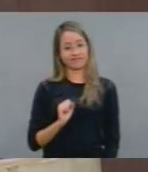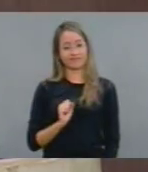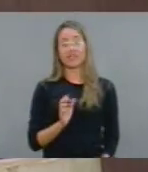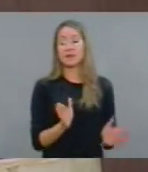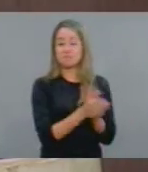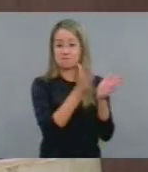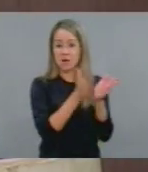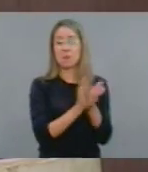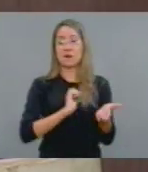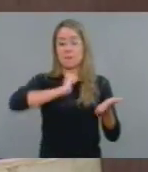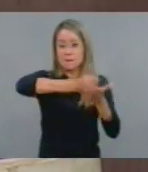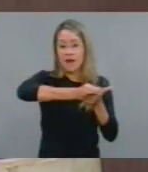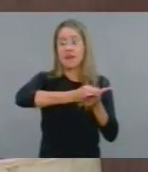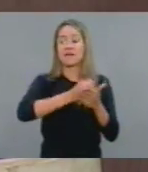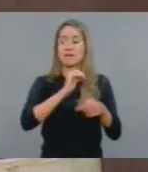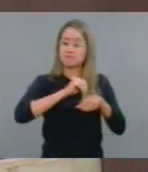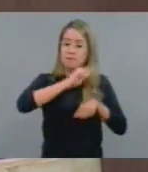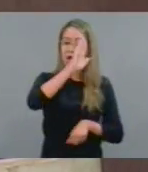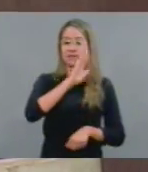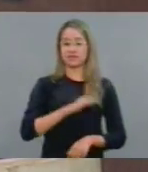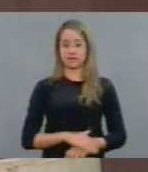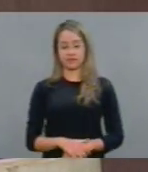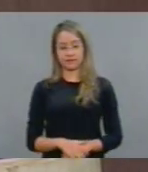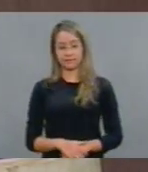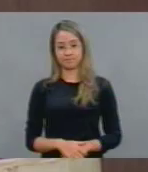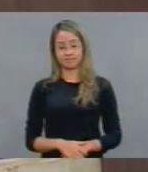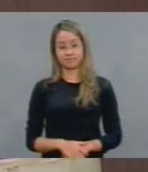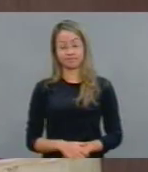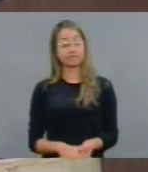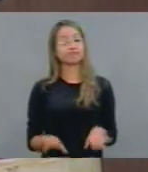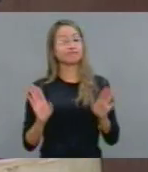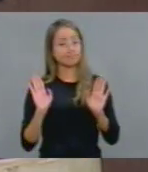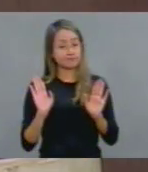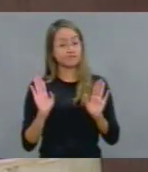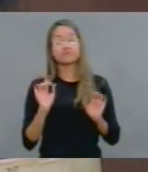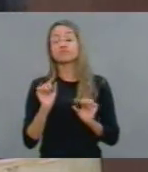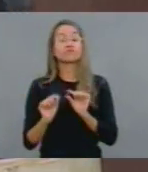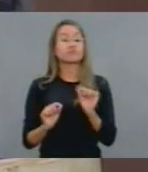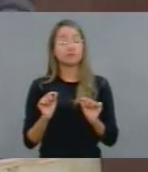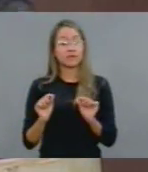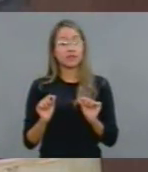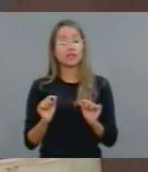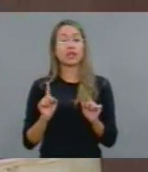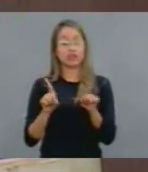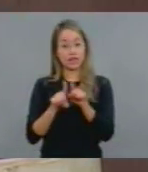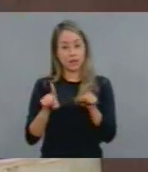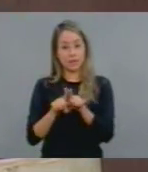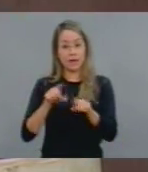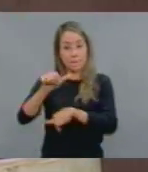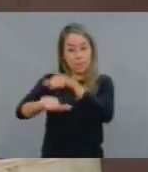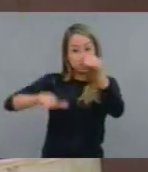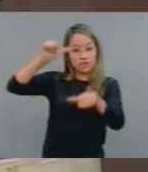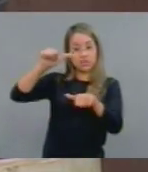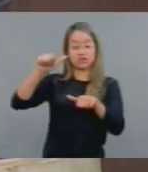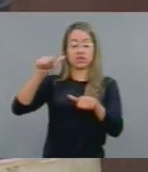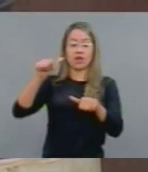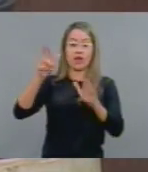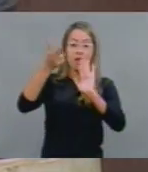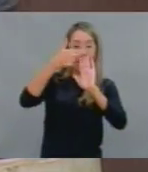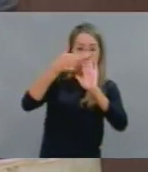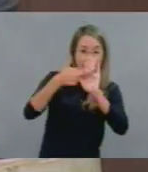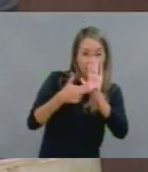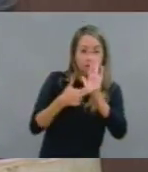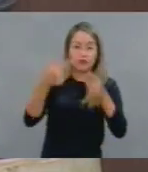pelo sistema tributário regressivo. Mais que isso, a reforma política que deveria ter sido feita e não foi